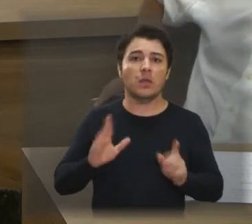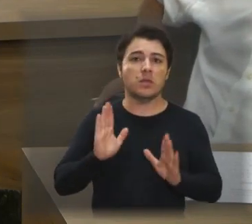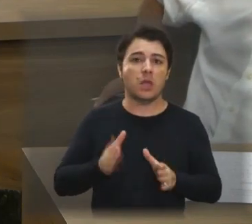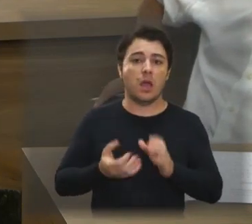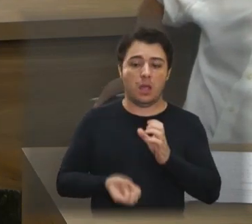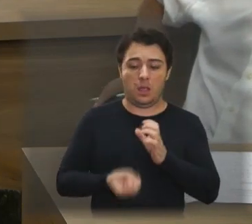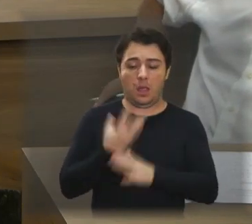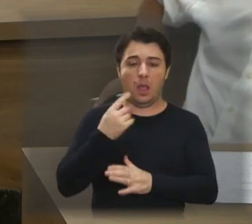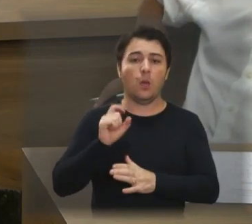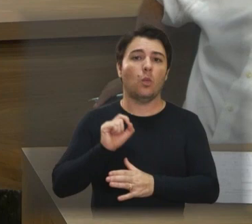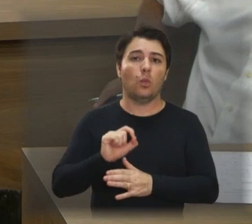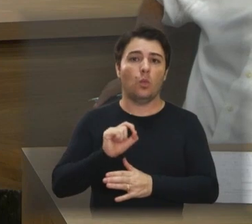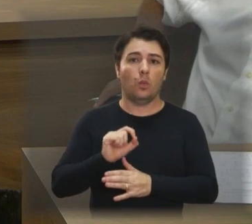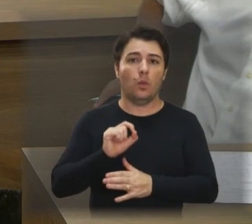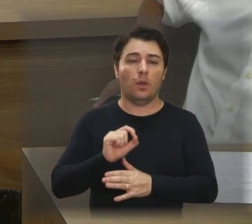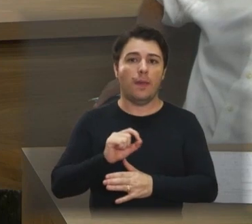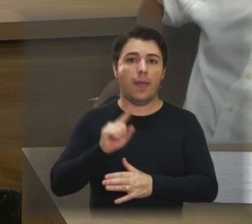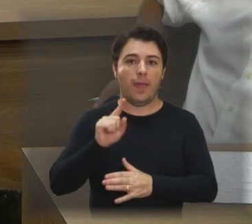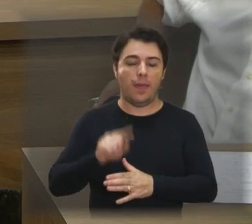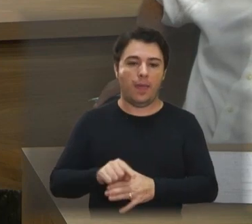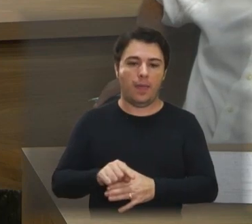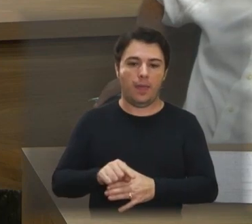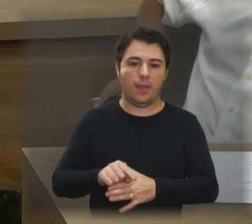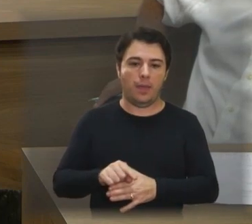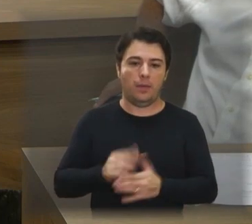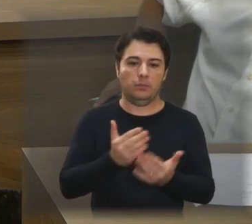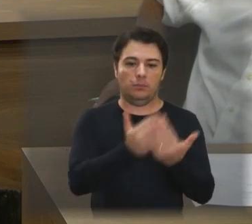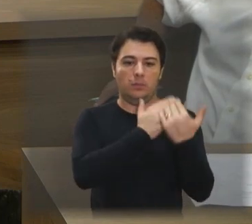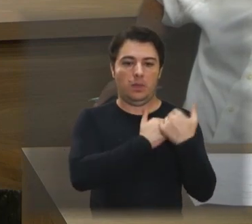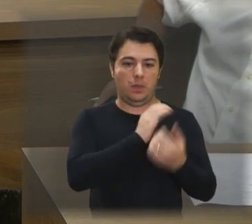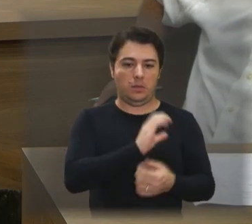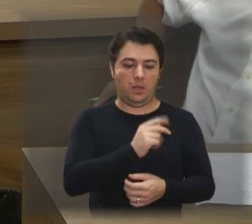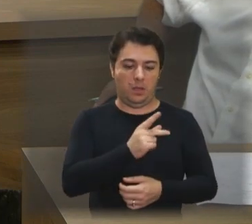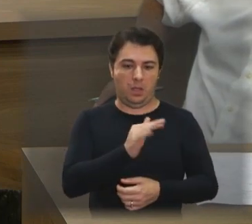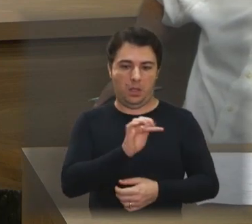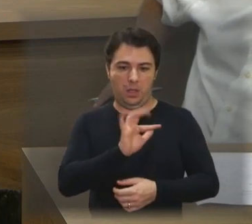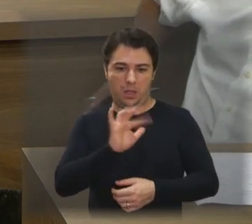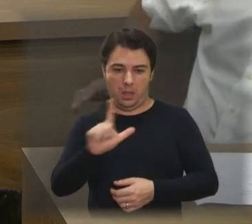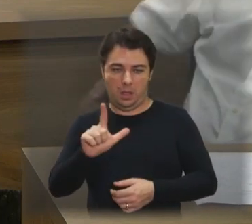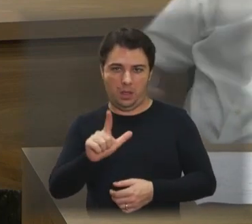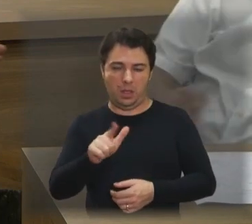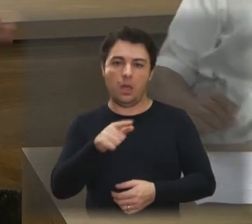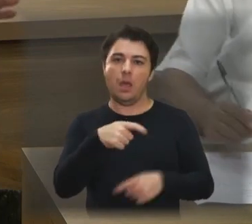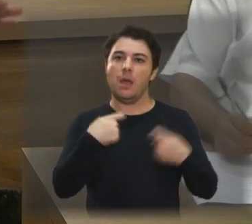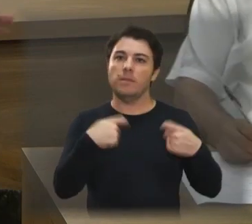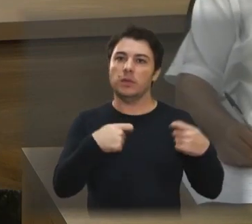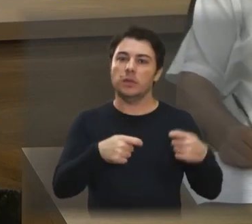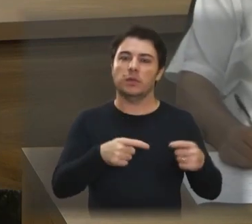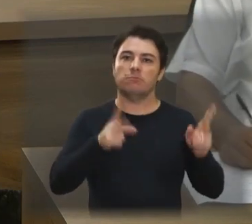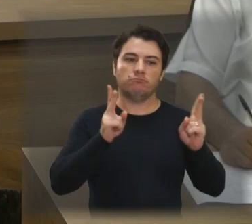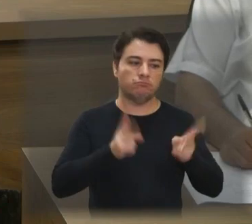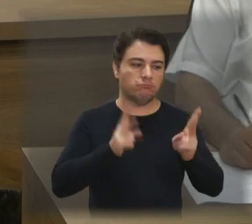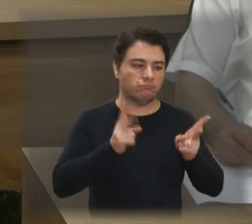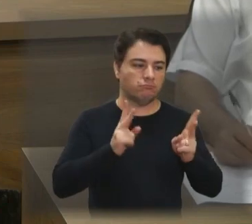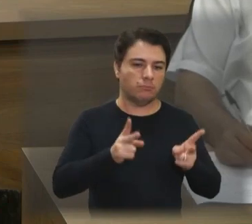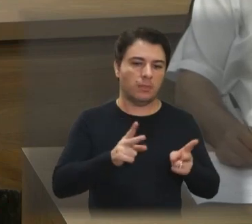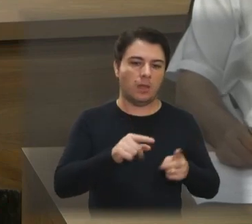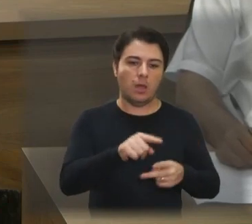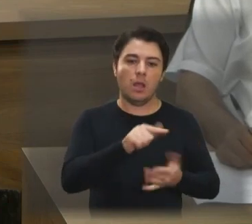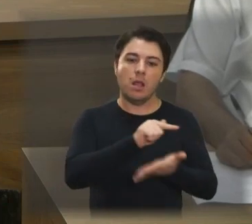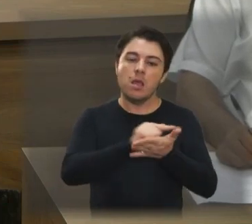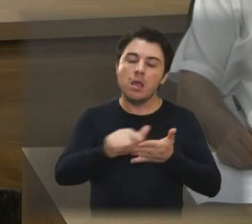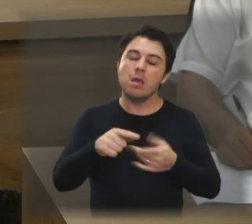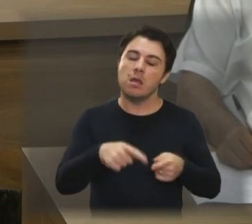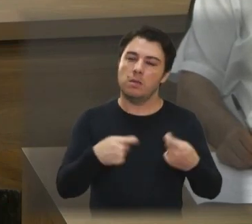foi criada que responsabilidade do da CPFL é manter essa onde tem a linha de Servidão a